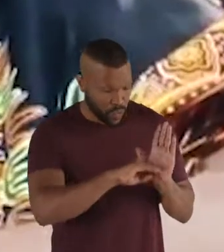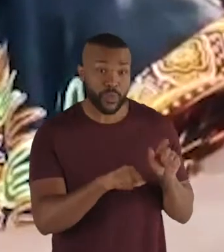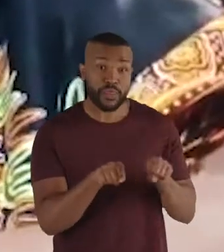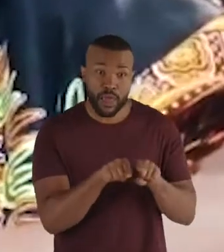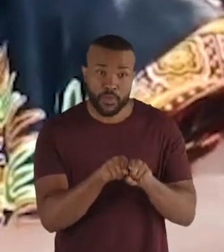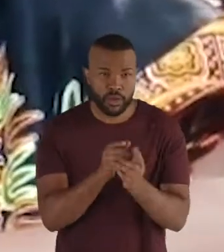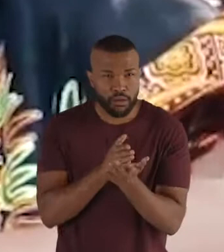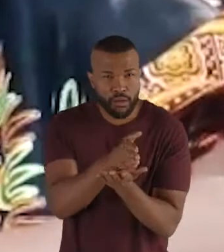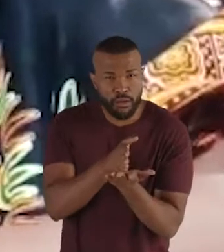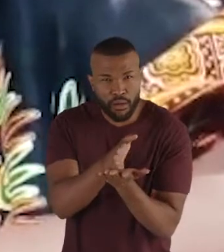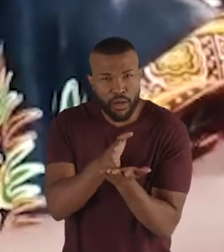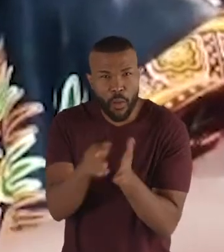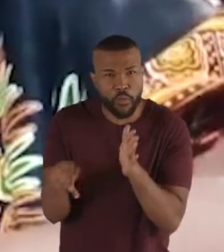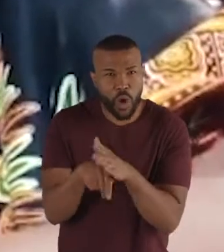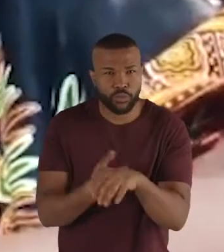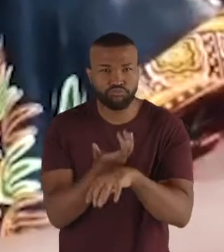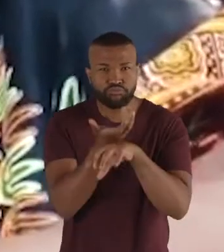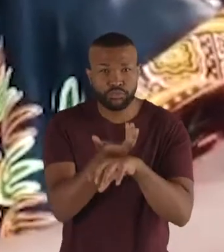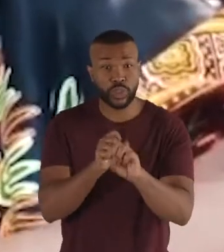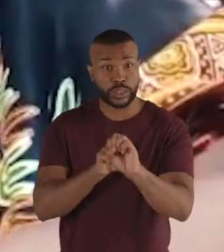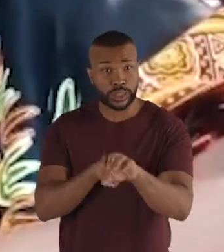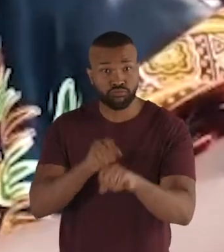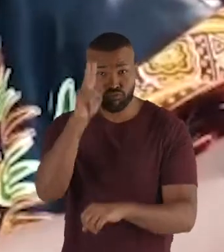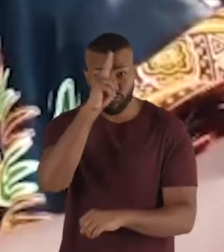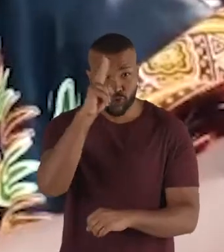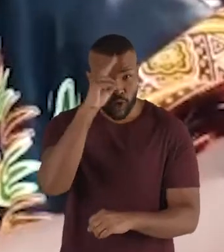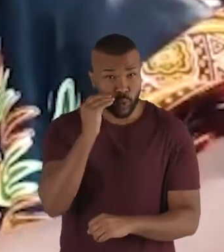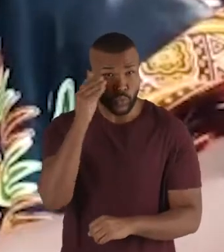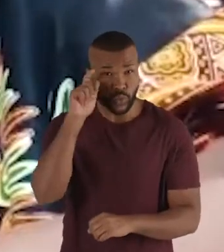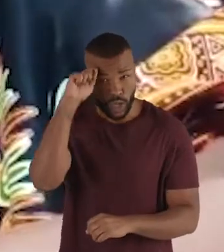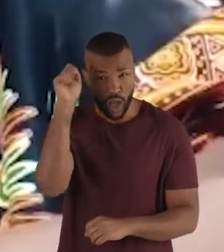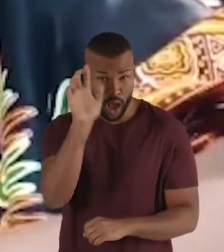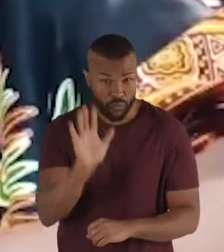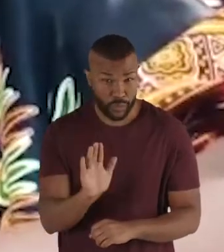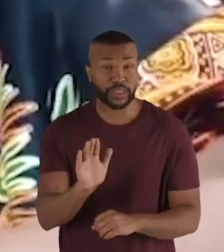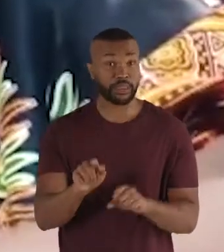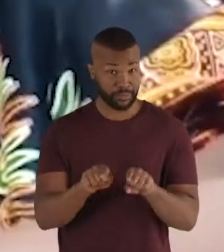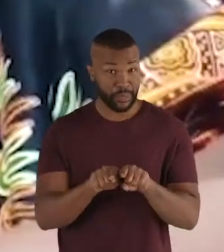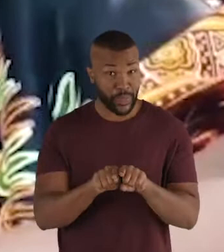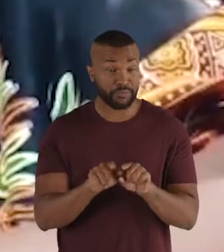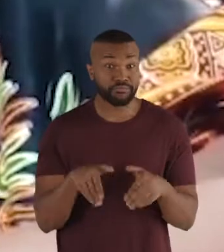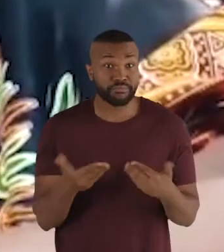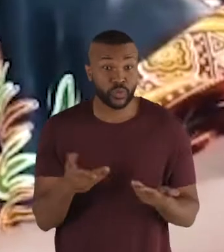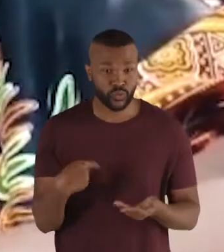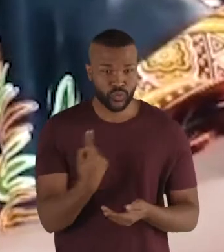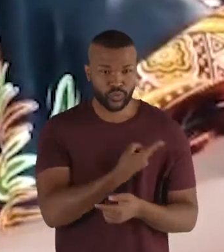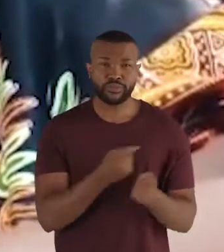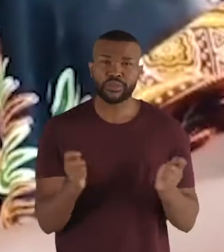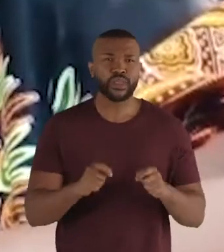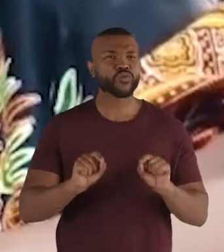das diretrizes curriculares para o ensino da história e cultura afro-brasileira e africana, é que nós